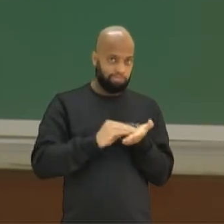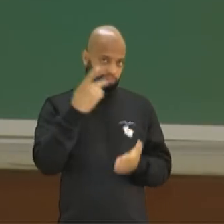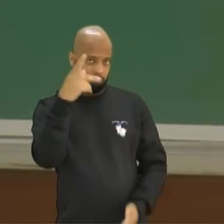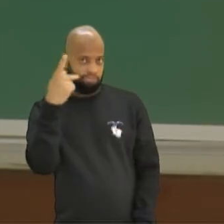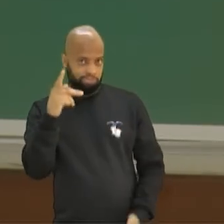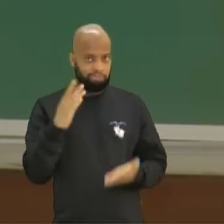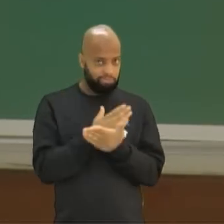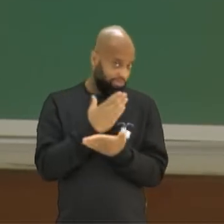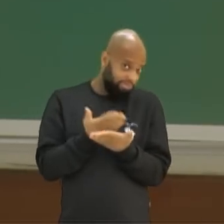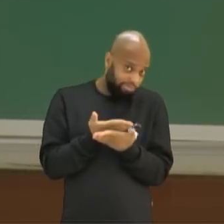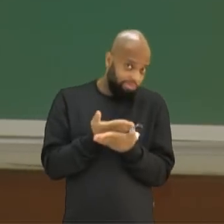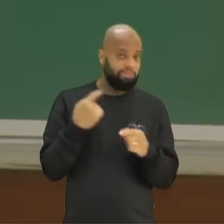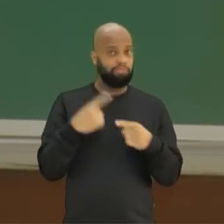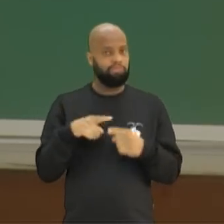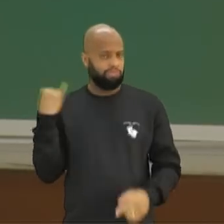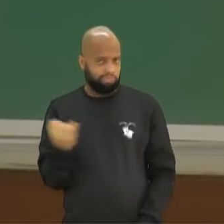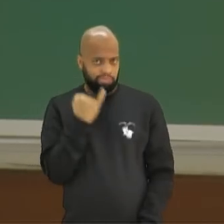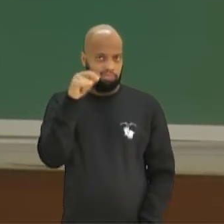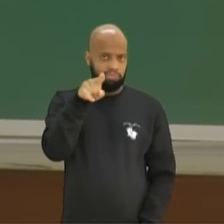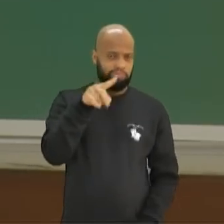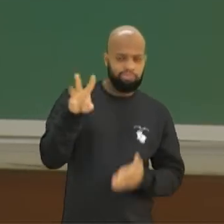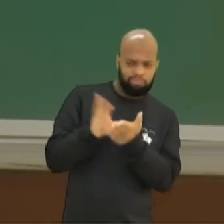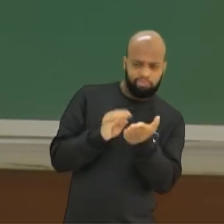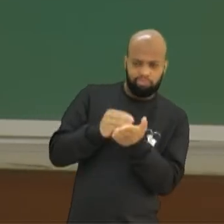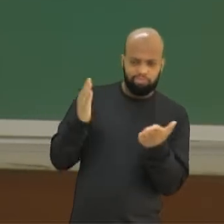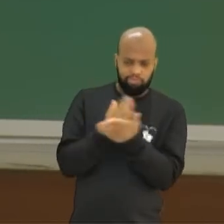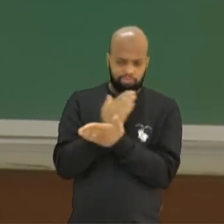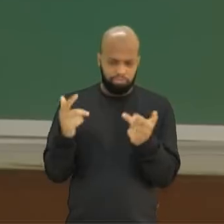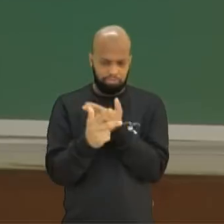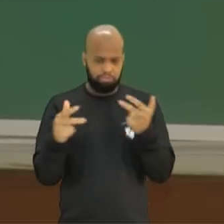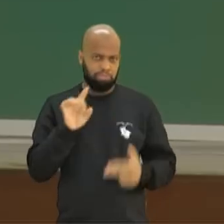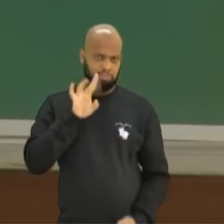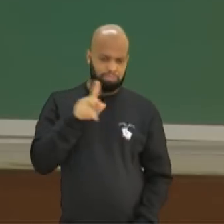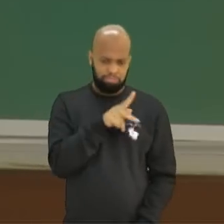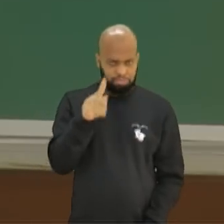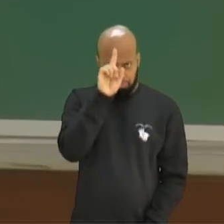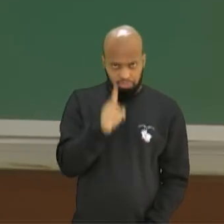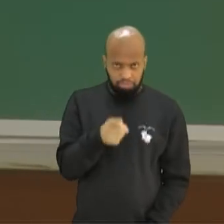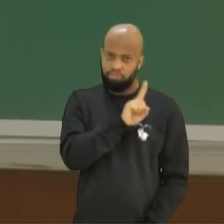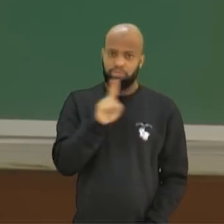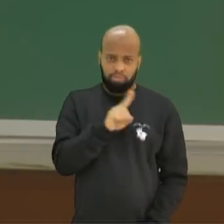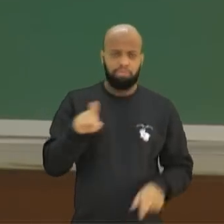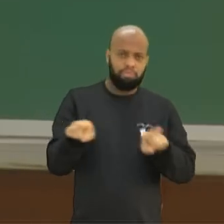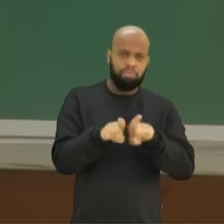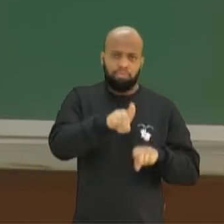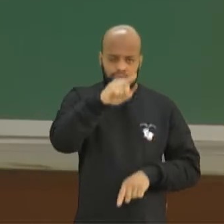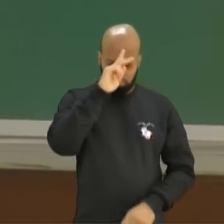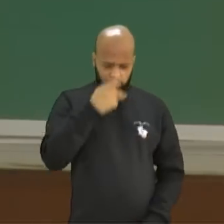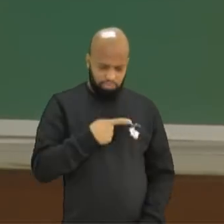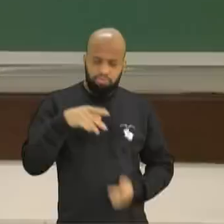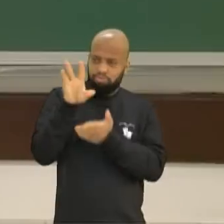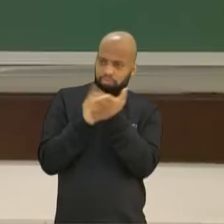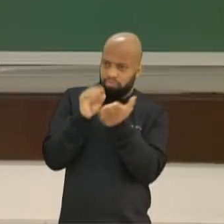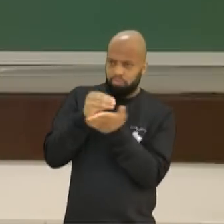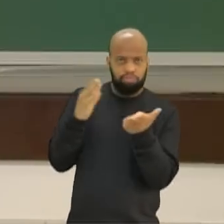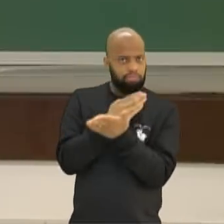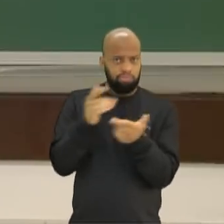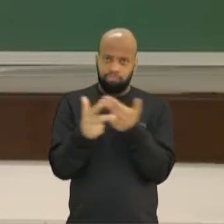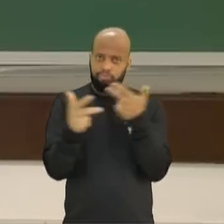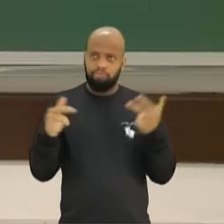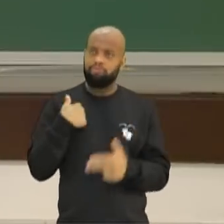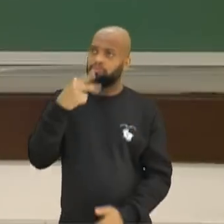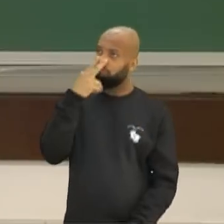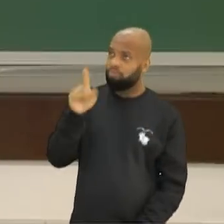sempre bom você fazer algumas anotações extras, não somente quando o professor está fazendo a solicitação. Por quê? Porque fica mais fácil até mesmo